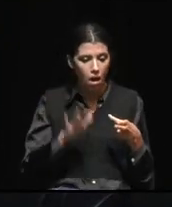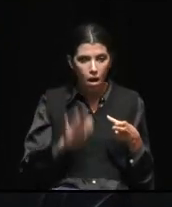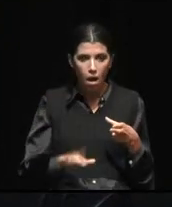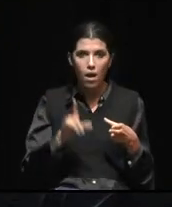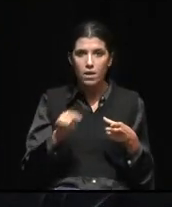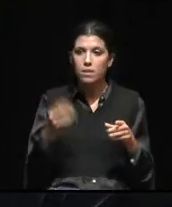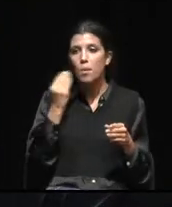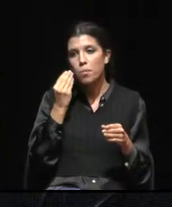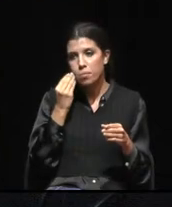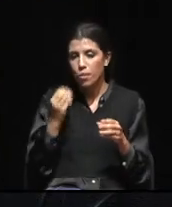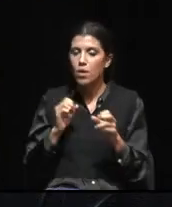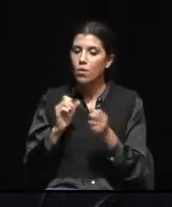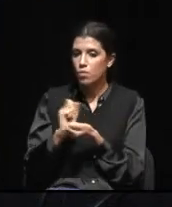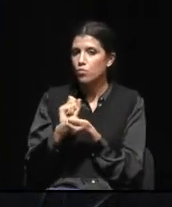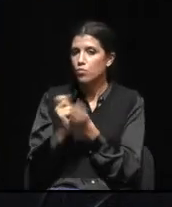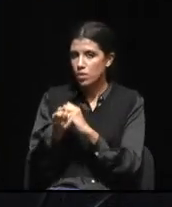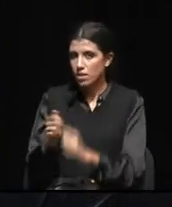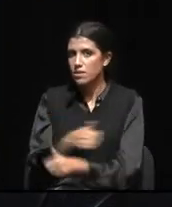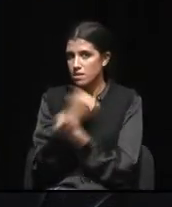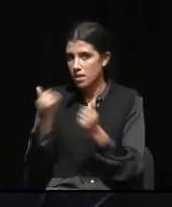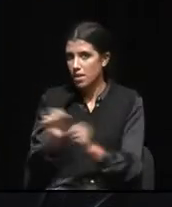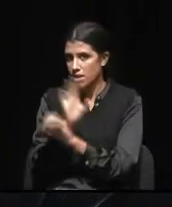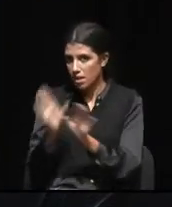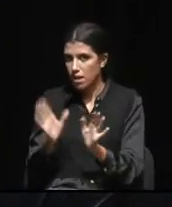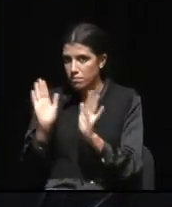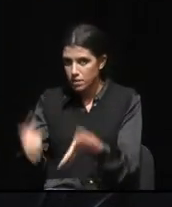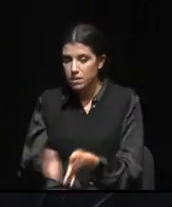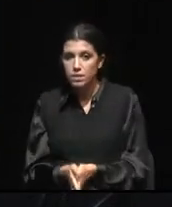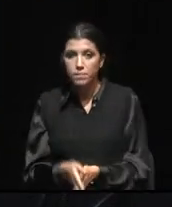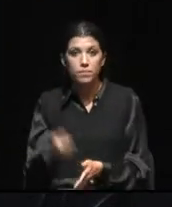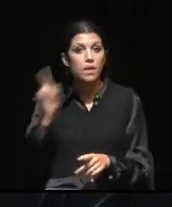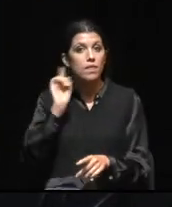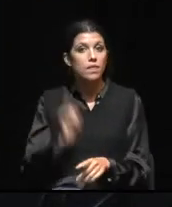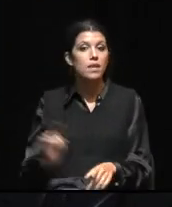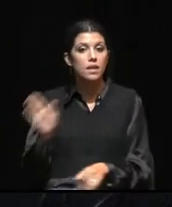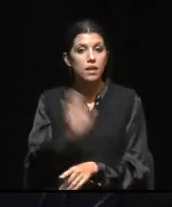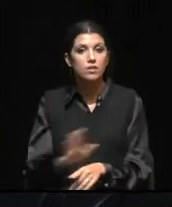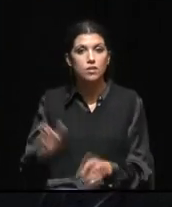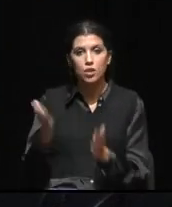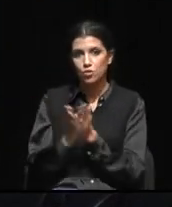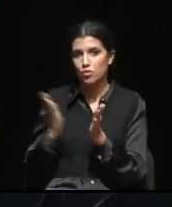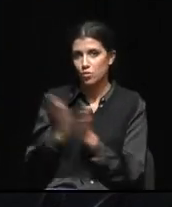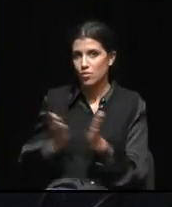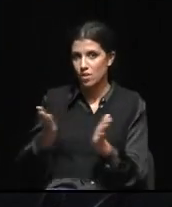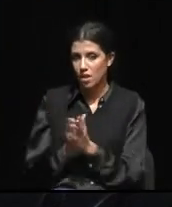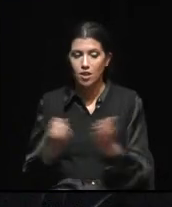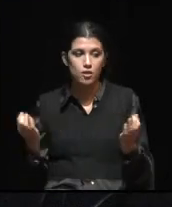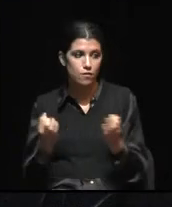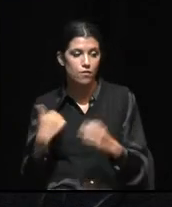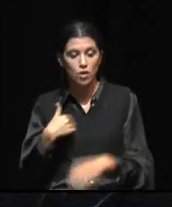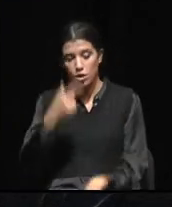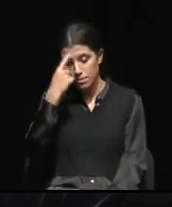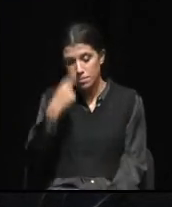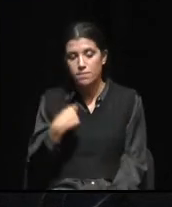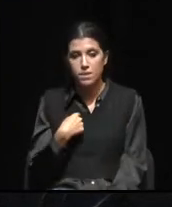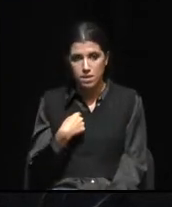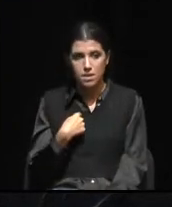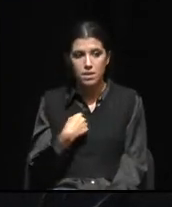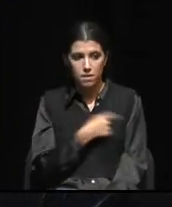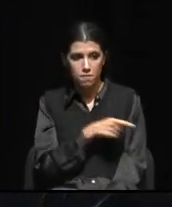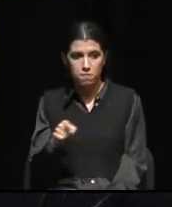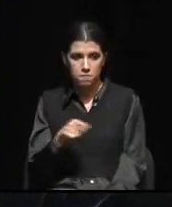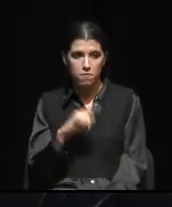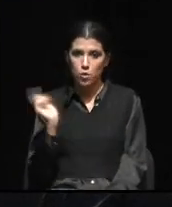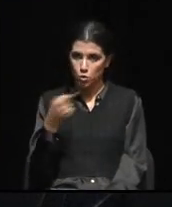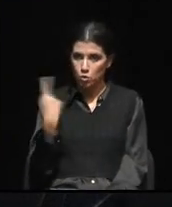é a a natural habitação da cidade sobre o dia nacional e dos Estudantes entendemos e será unânime nesta